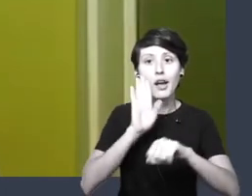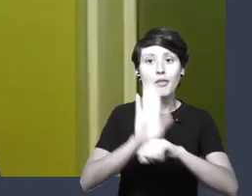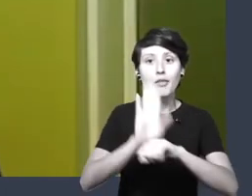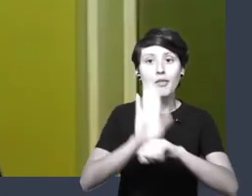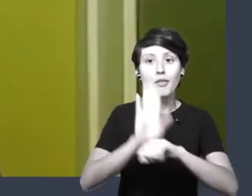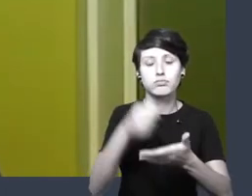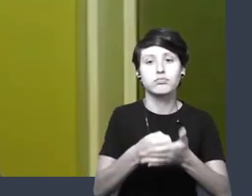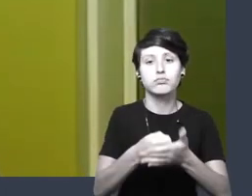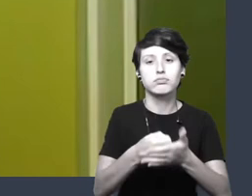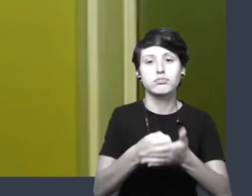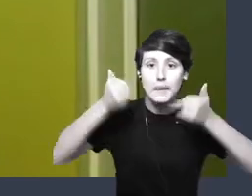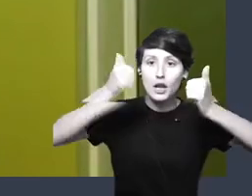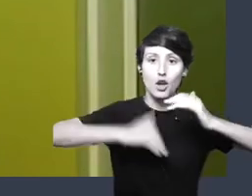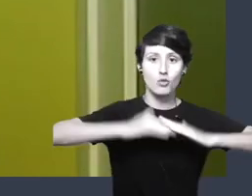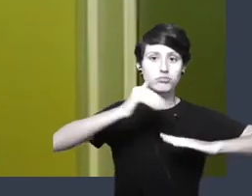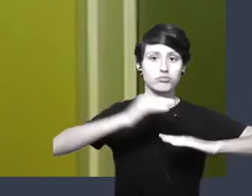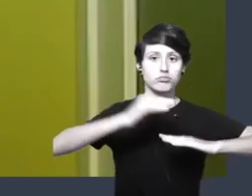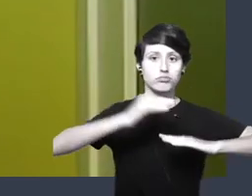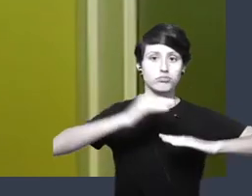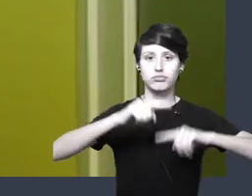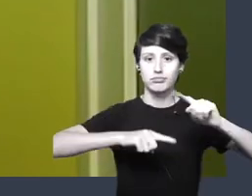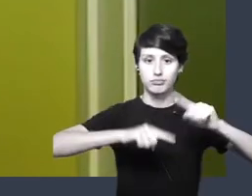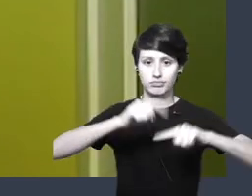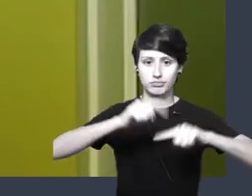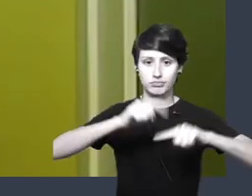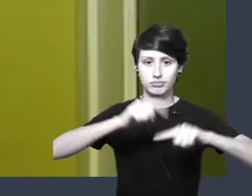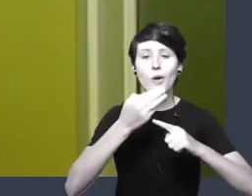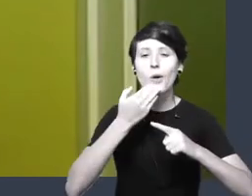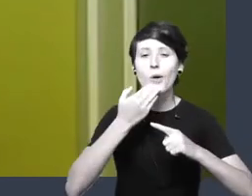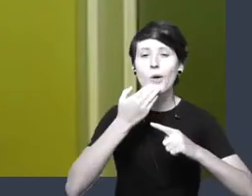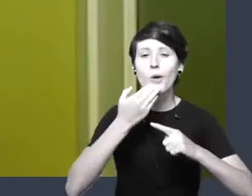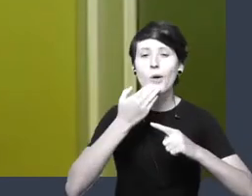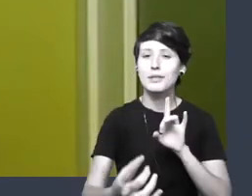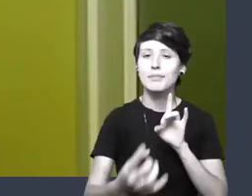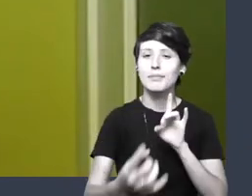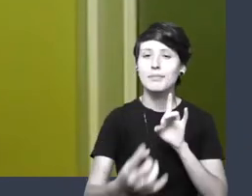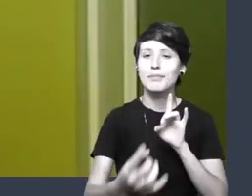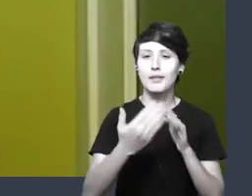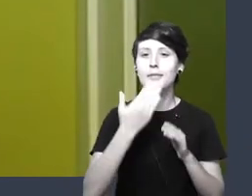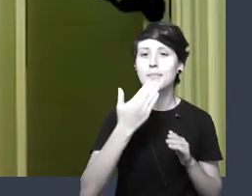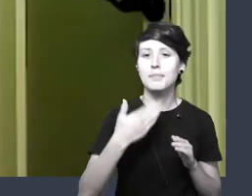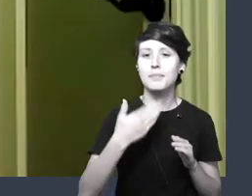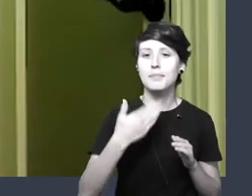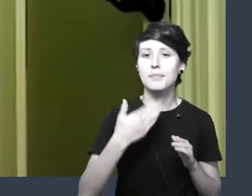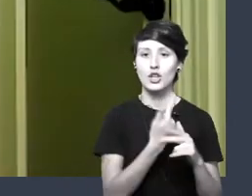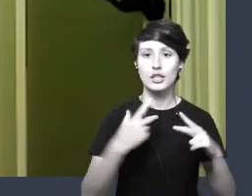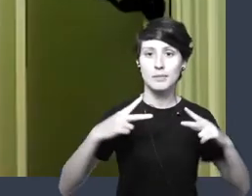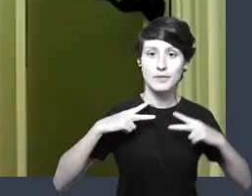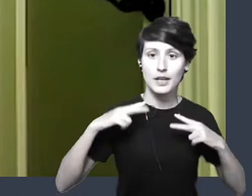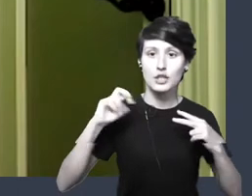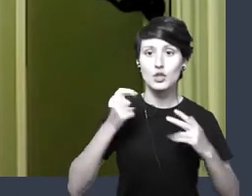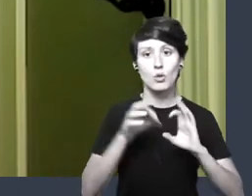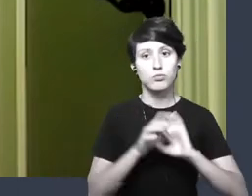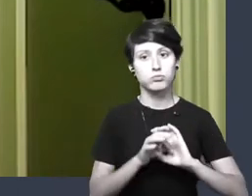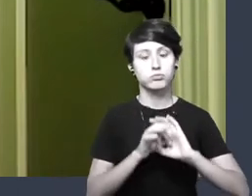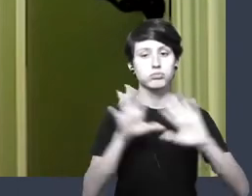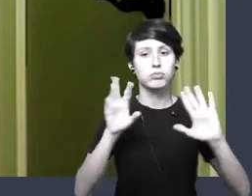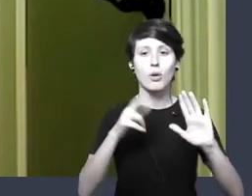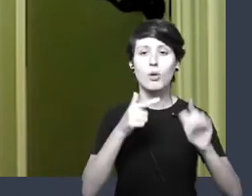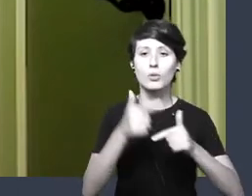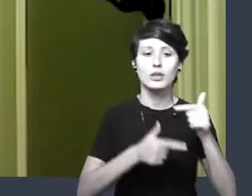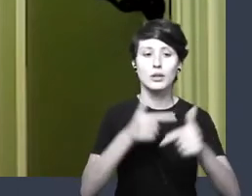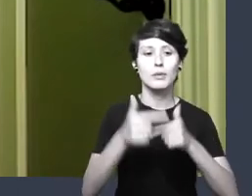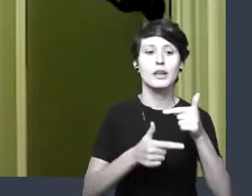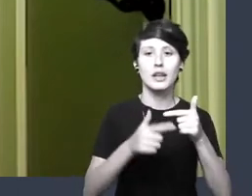ao construir essas ferramentas, exigir legislação que proteja nossa privacidade e liberdade, ou trabalhar para construir um ambiente